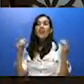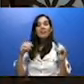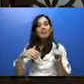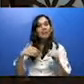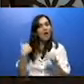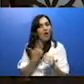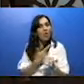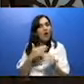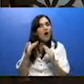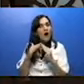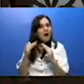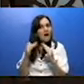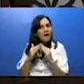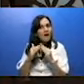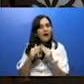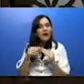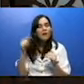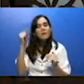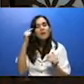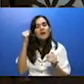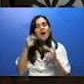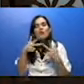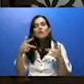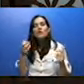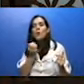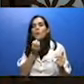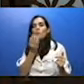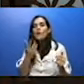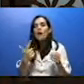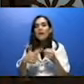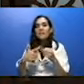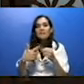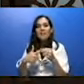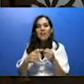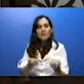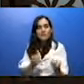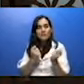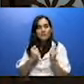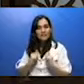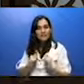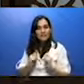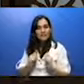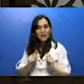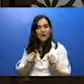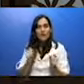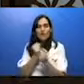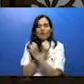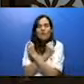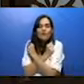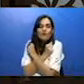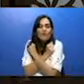bom que a nossa cidade nos proporcionam na aula fica por aqui um forte abraço e até